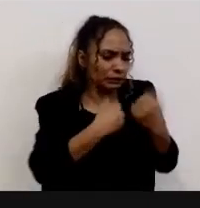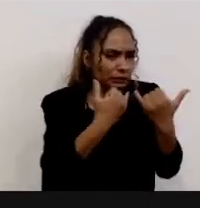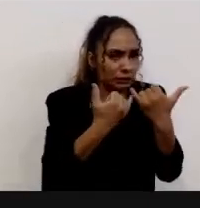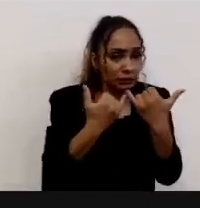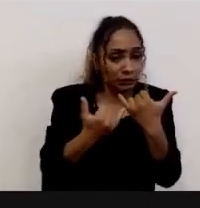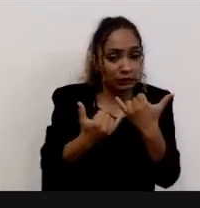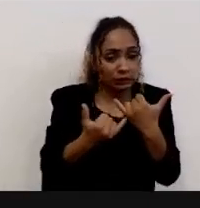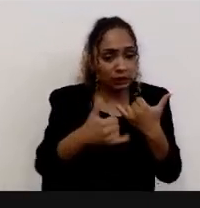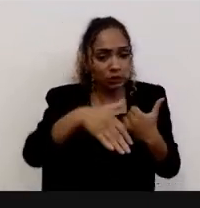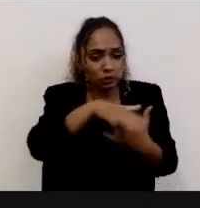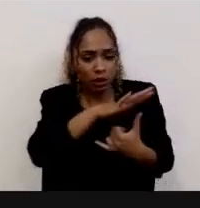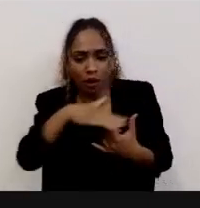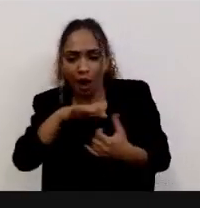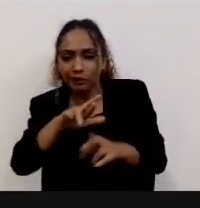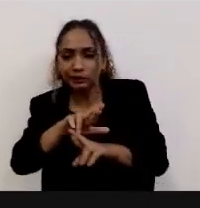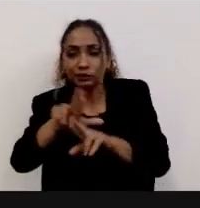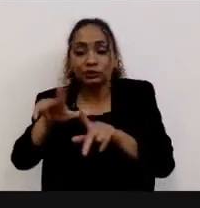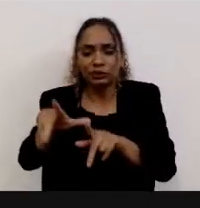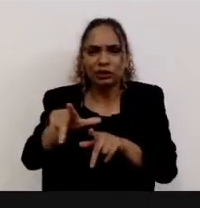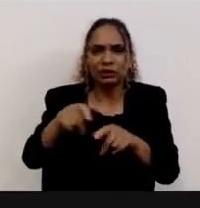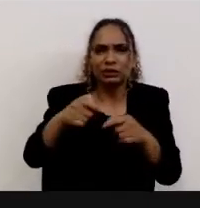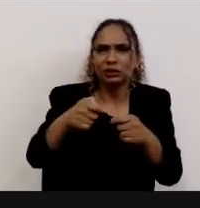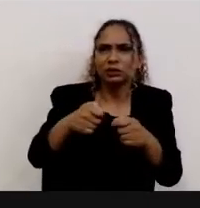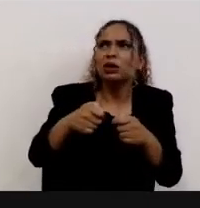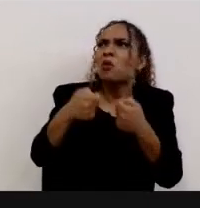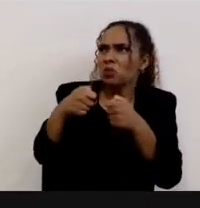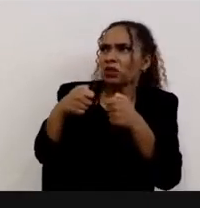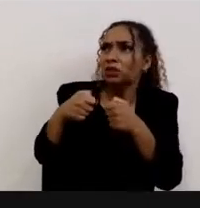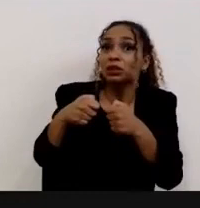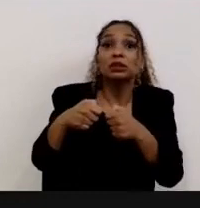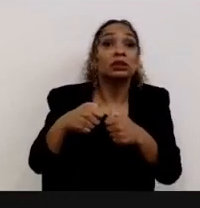em áreas diferentes. Tem necessidade?